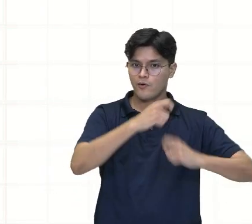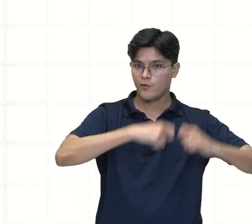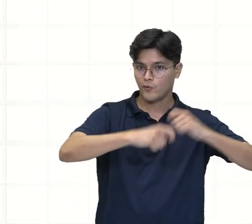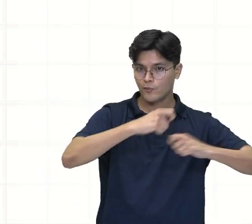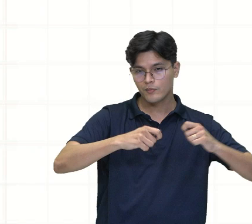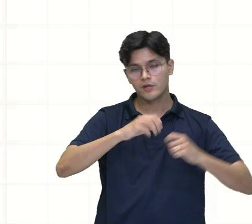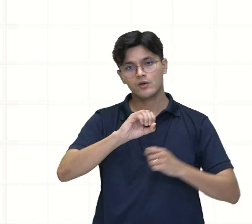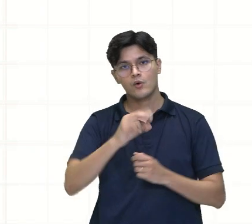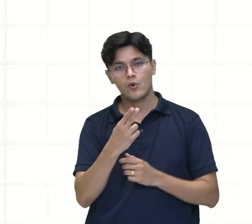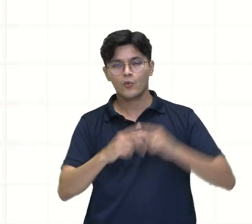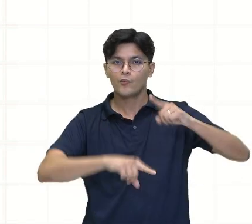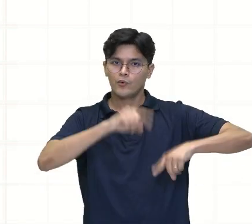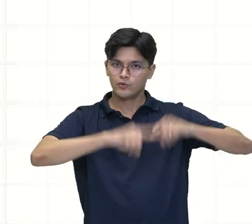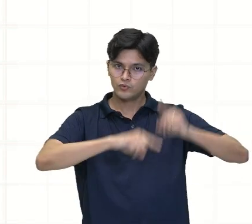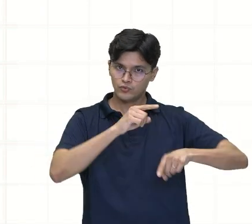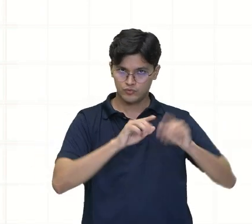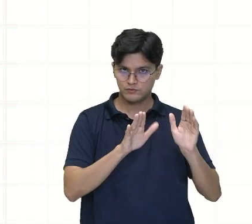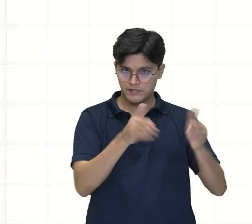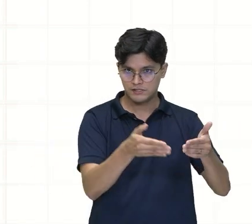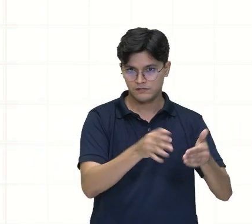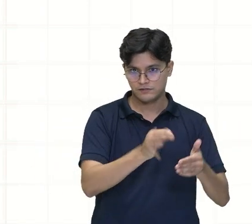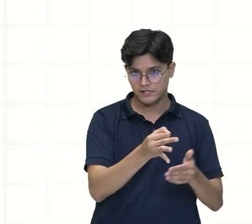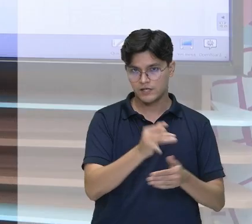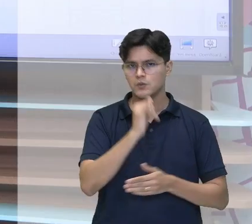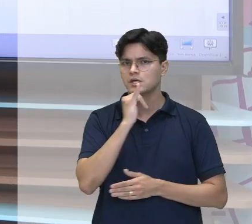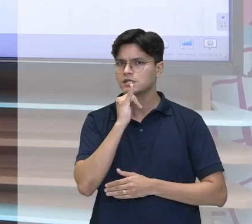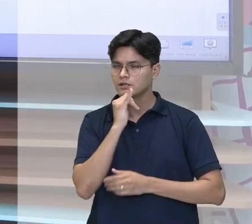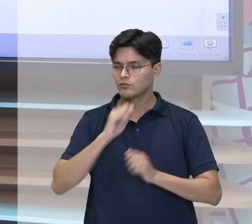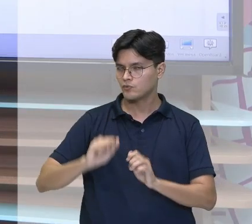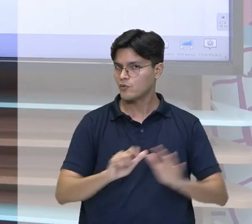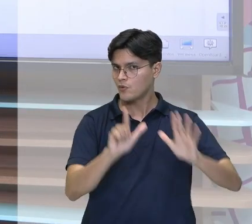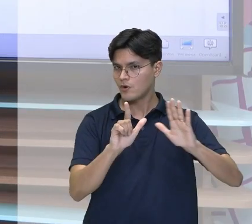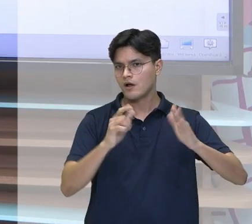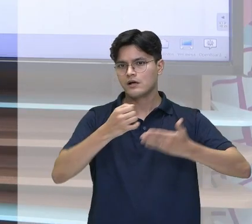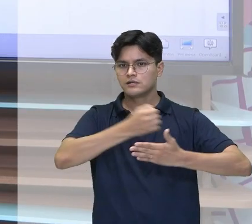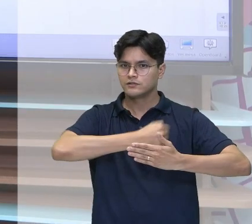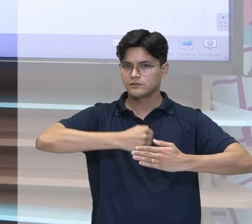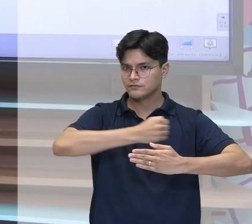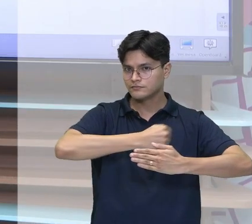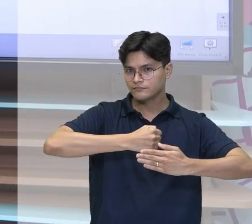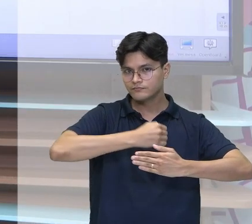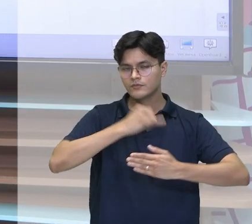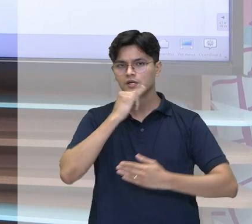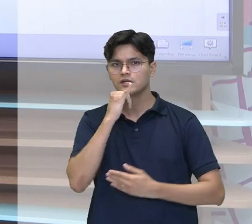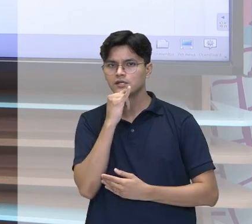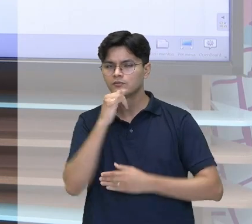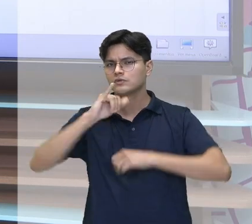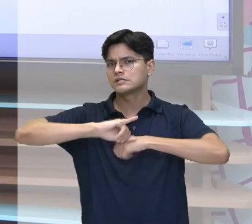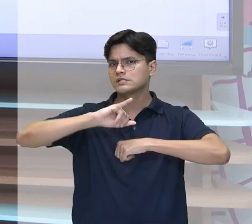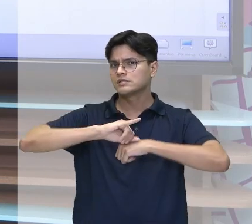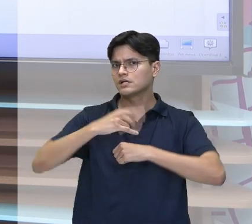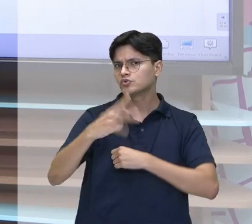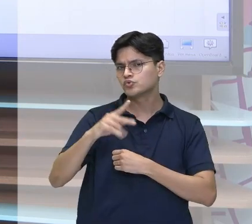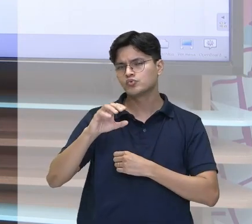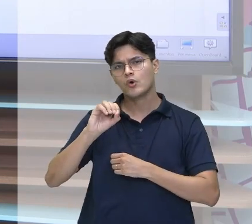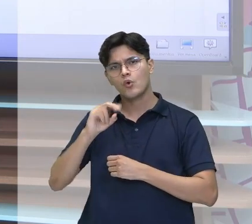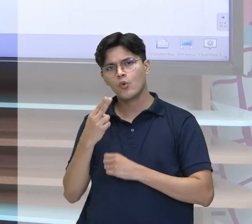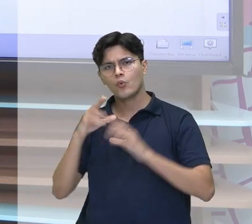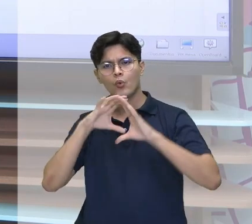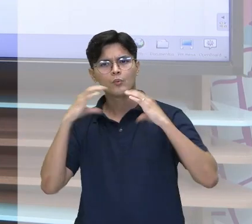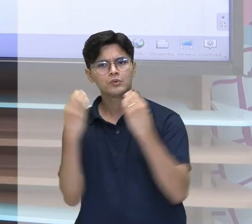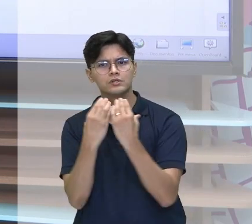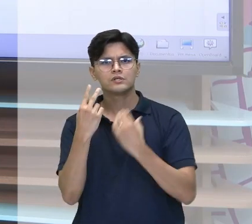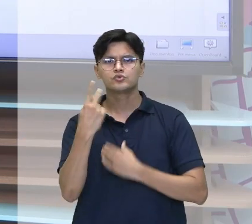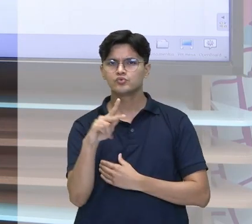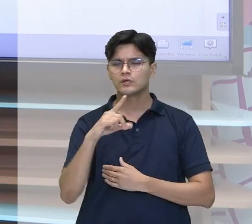nosso exemplo ali do gás de cozinha. Imaginem comigo que na sua cidade, na sua comunidade, existam 3 pessoas